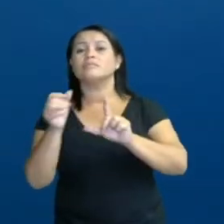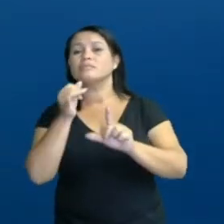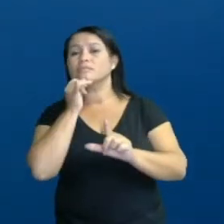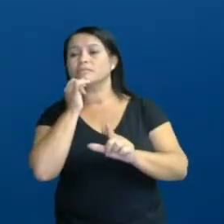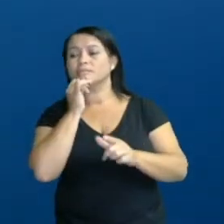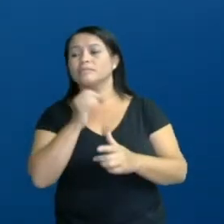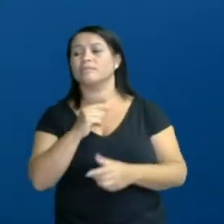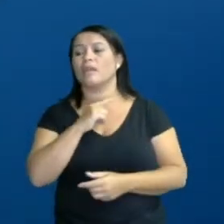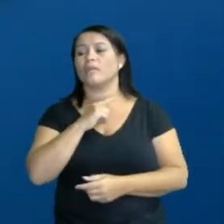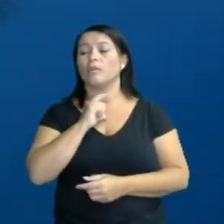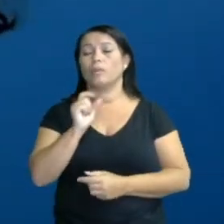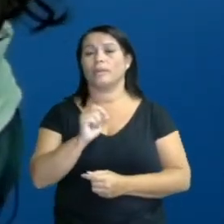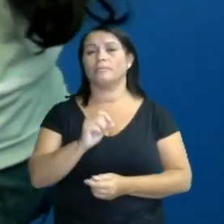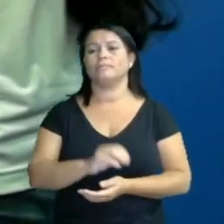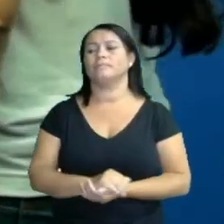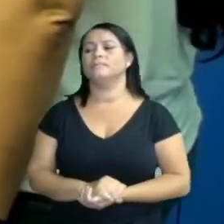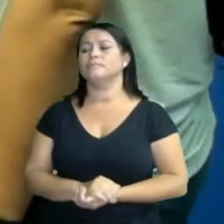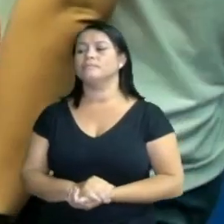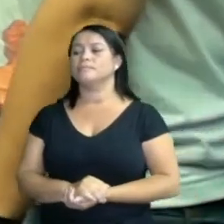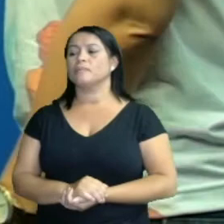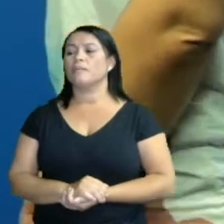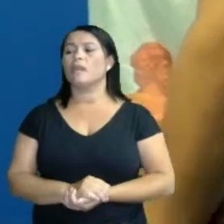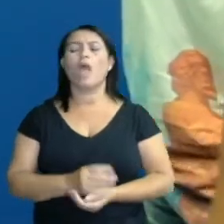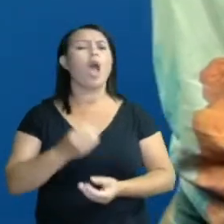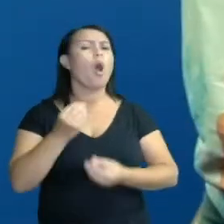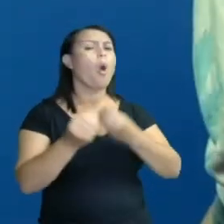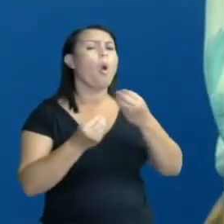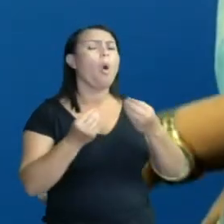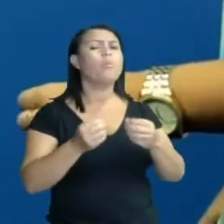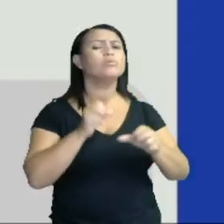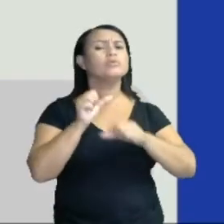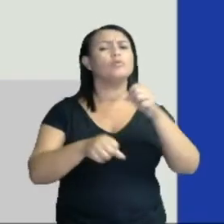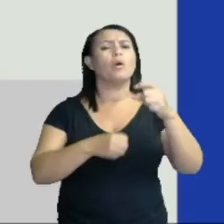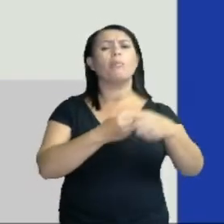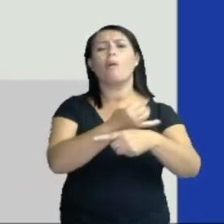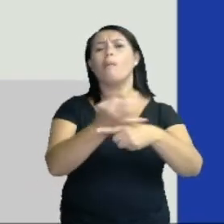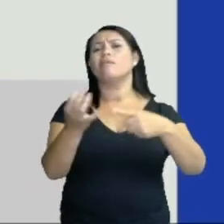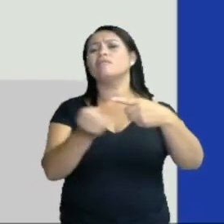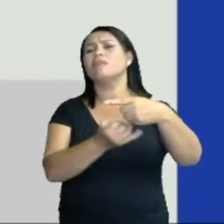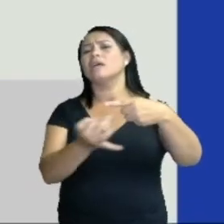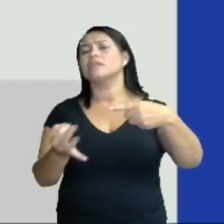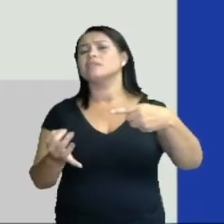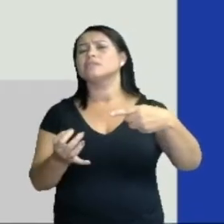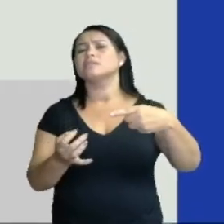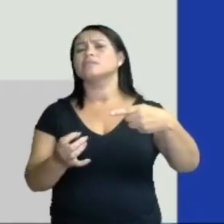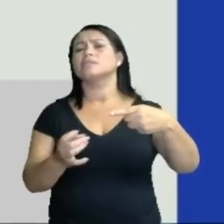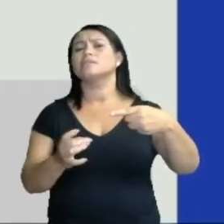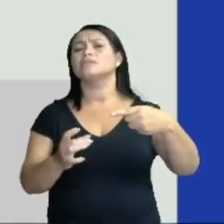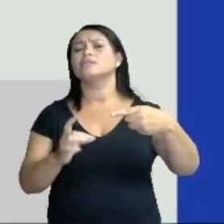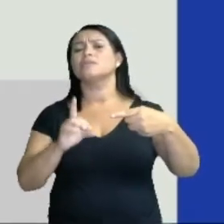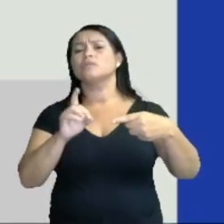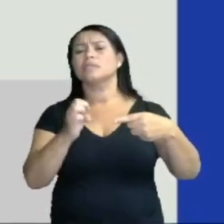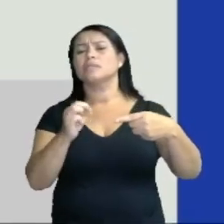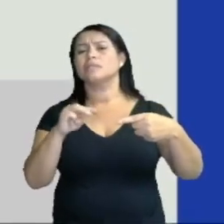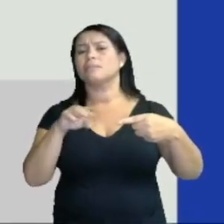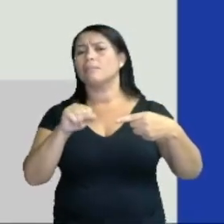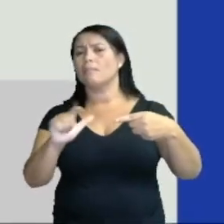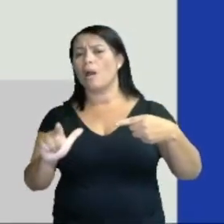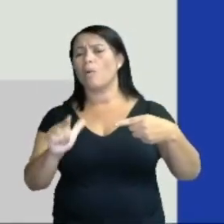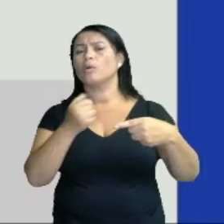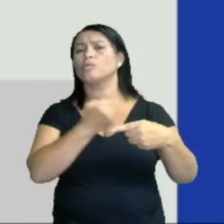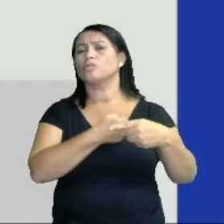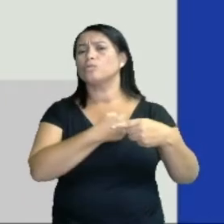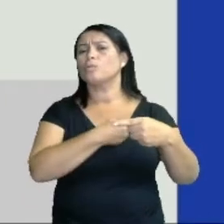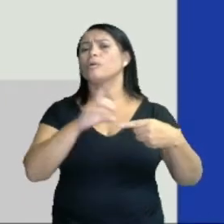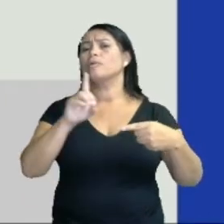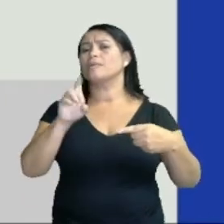exemplos. Ó, eu tenho o seguinte. Como transformar uma fração decimal em um número decimal? Para transformar uma